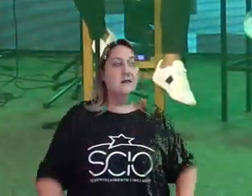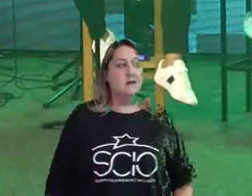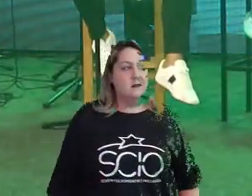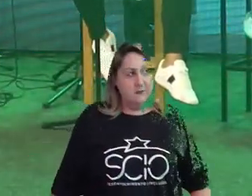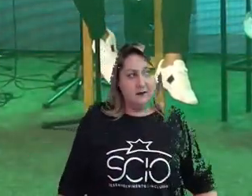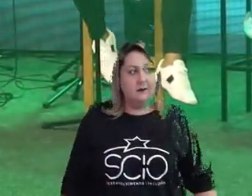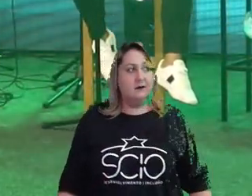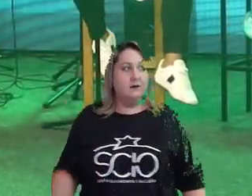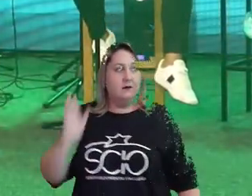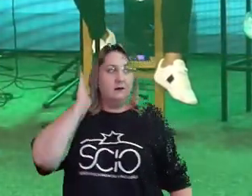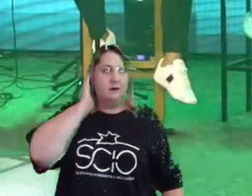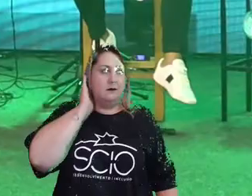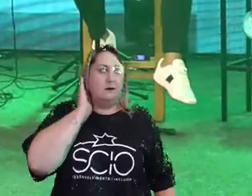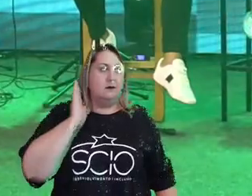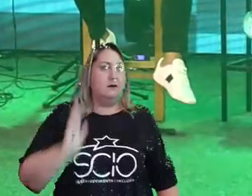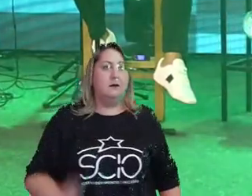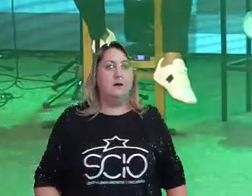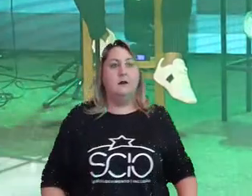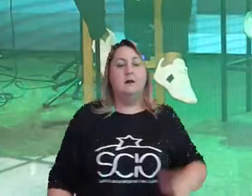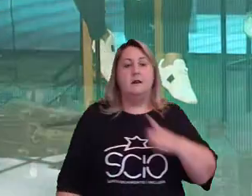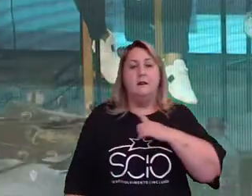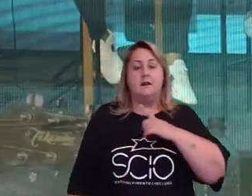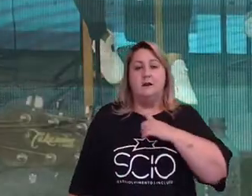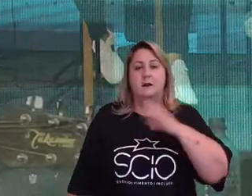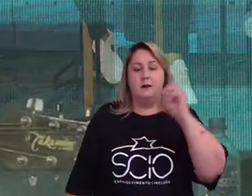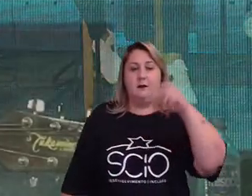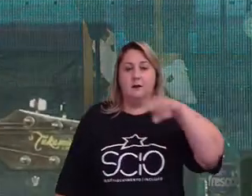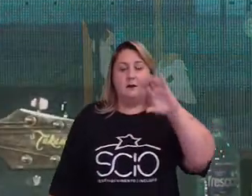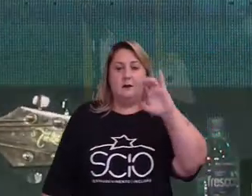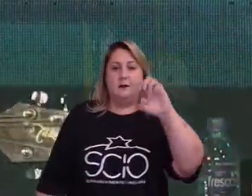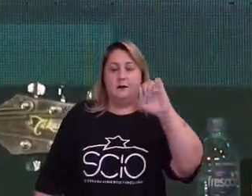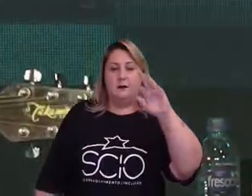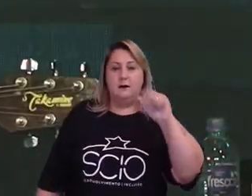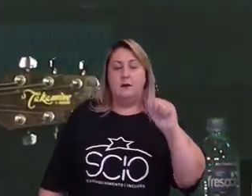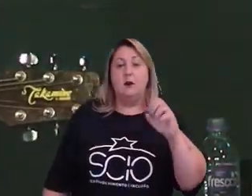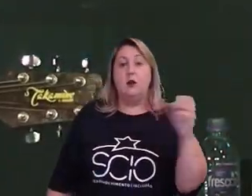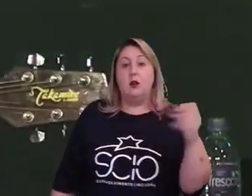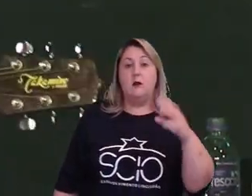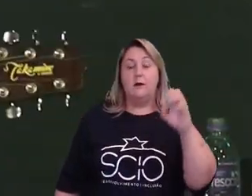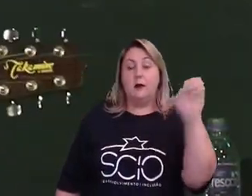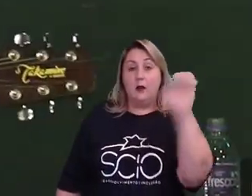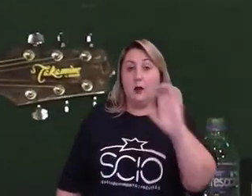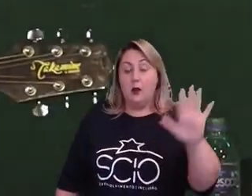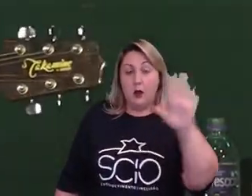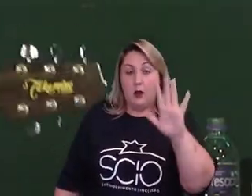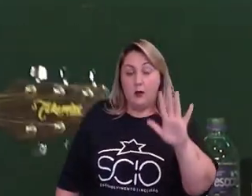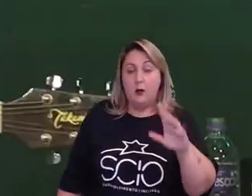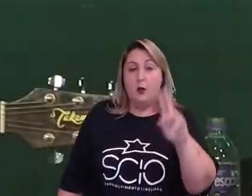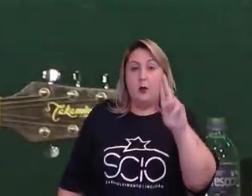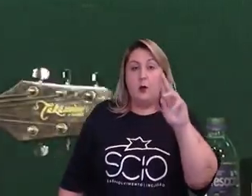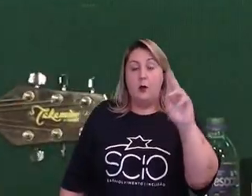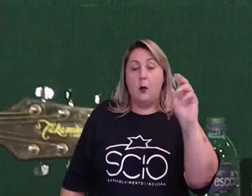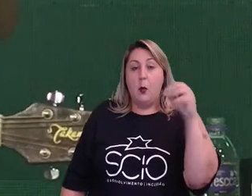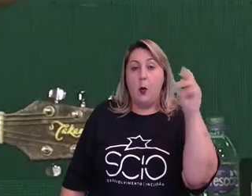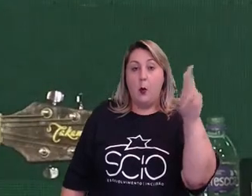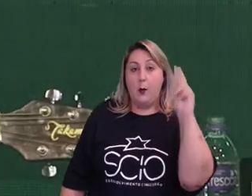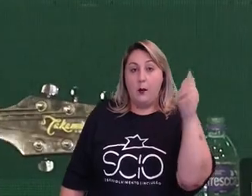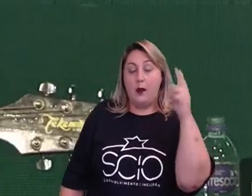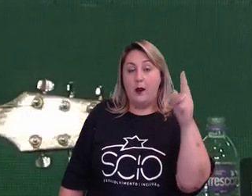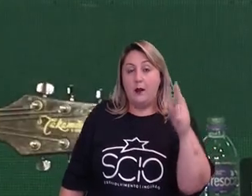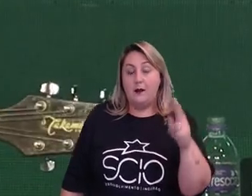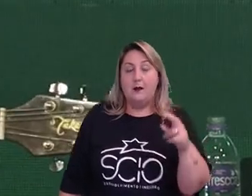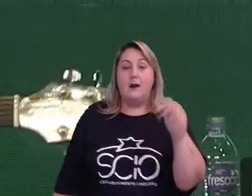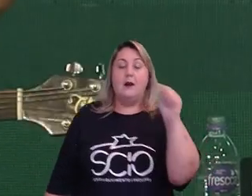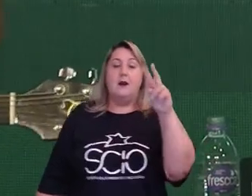Lençóis Paulista, Santa Cruz da Conceição. É a galera toda, Nova Europa, Botucatu, Uberlândia, oh, Minas Gerais,